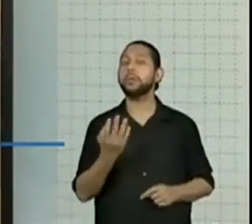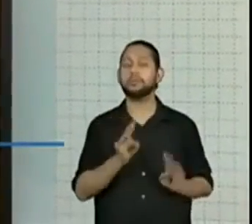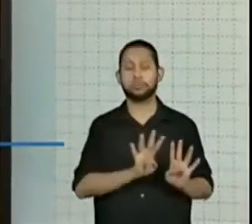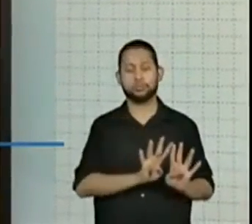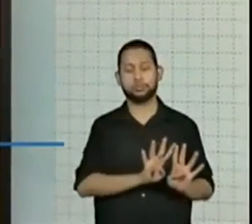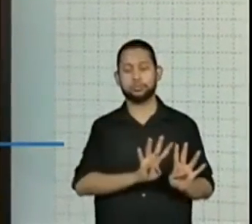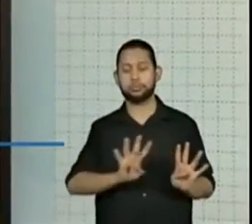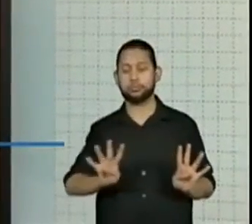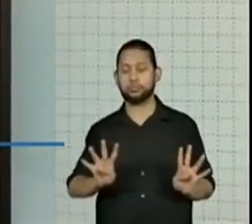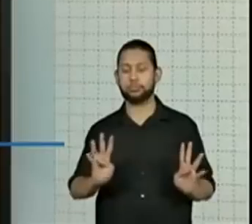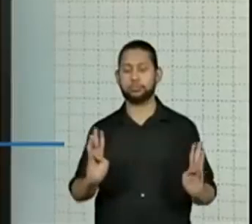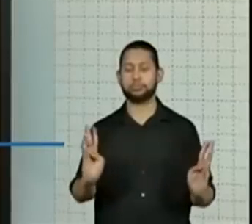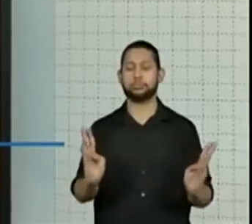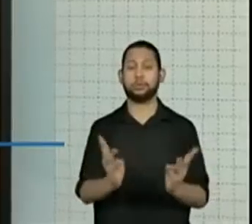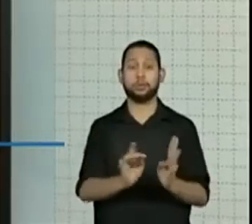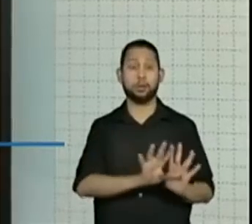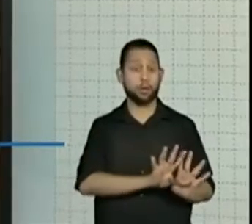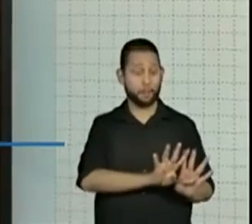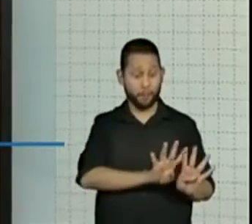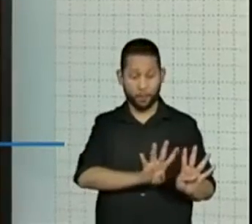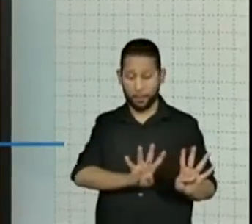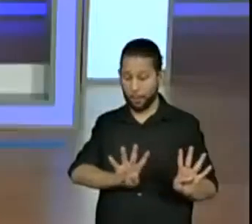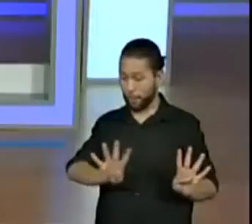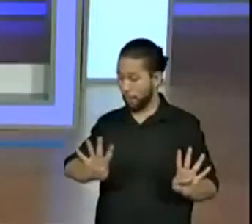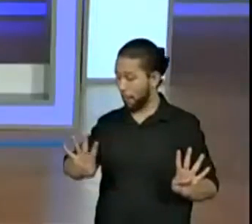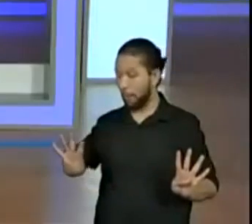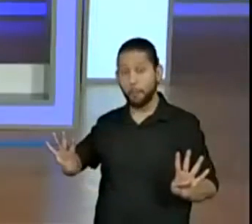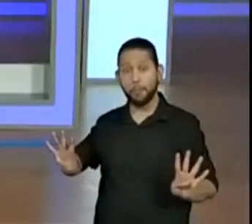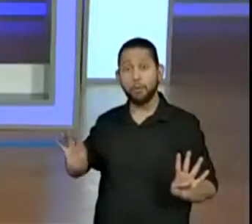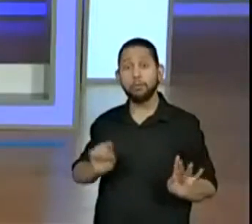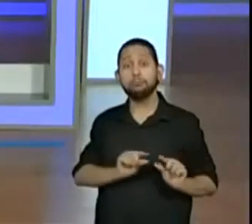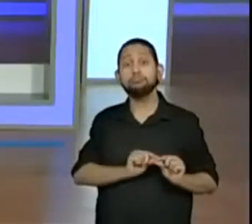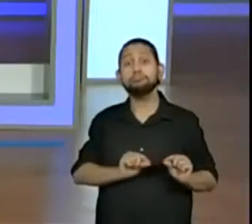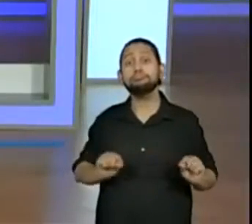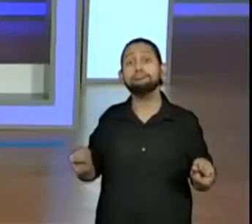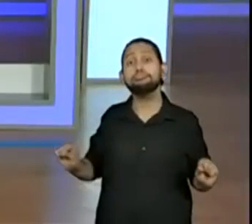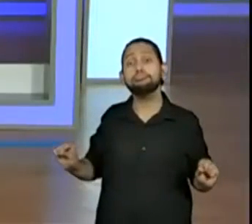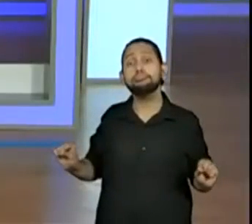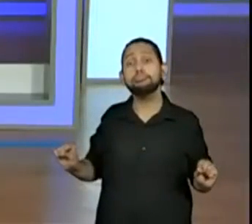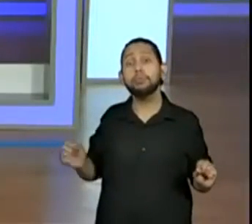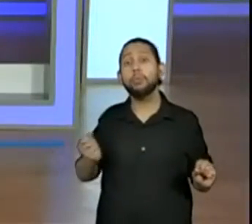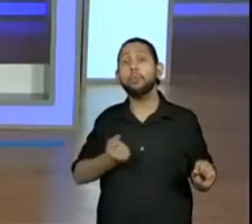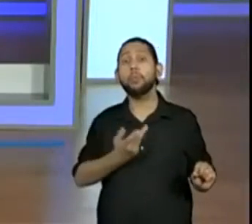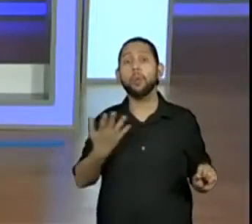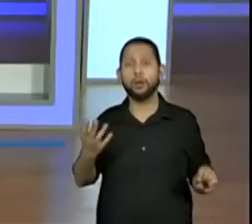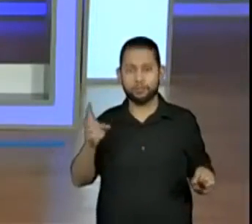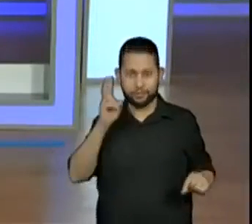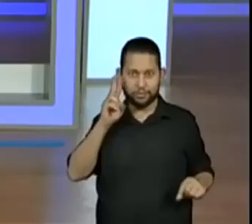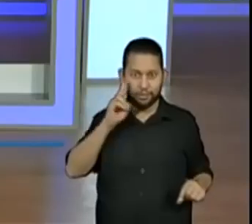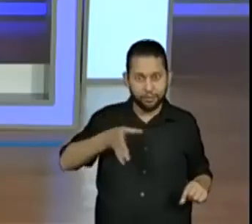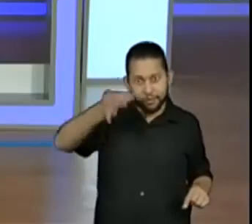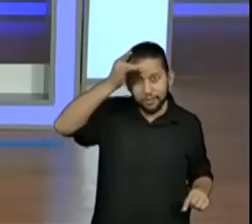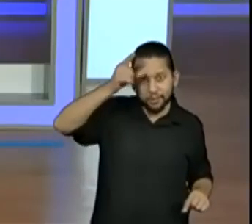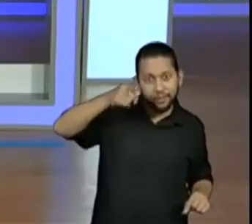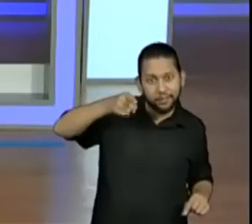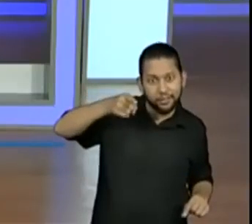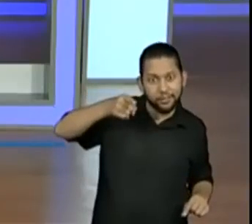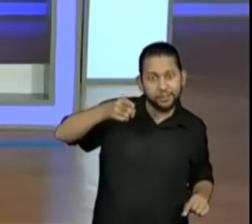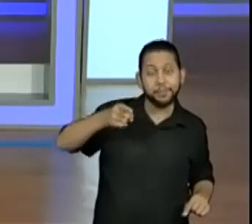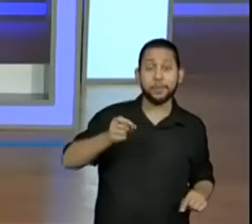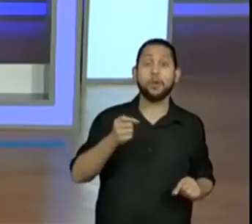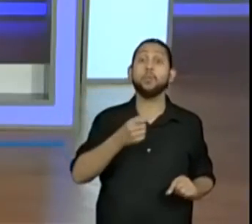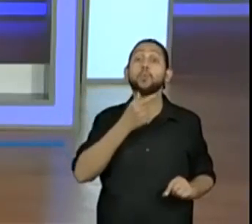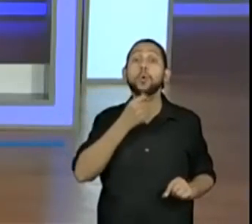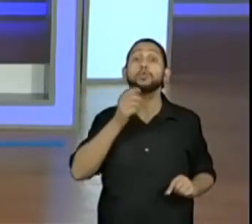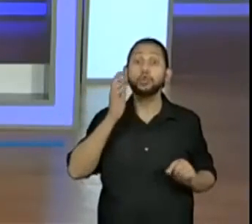para cercar essa horta que ele quer fazer recordamos essa informação temos quantos metros o seu José